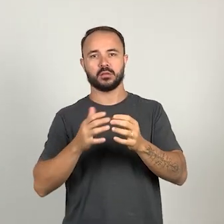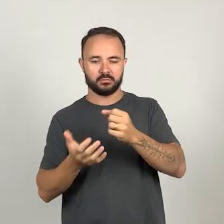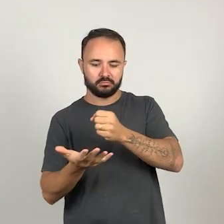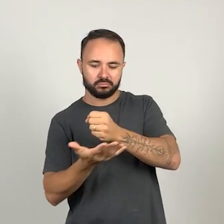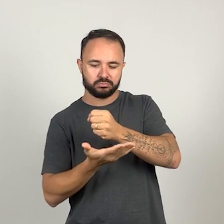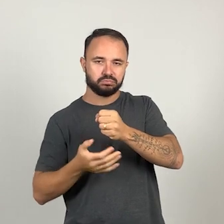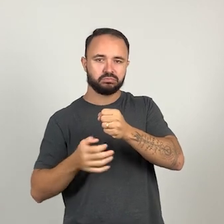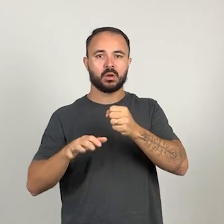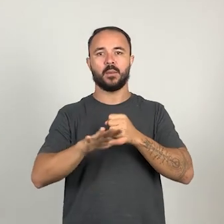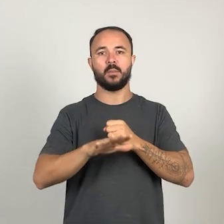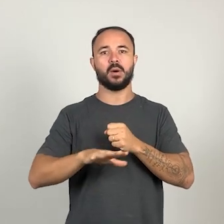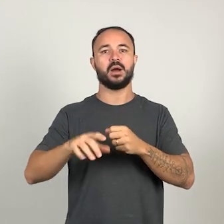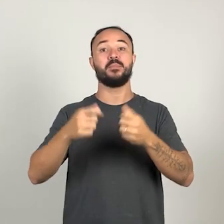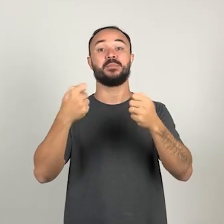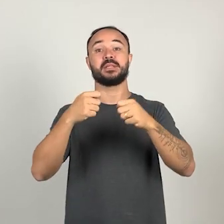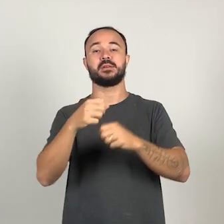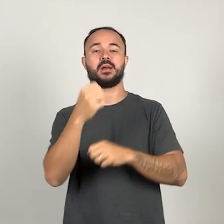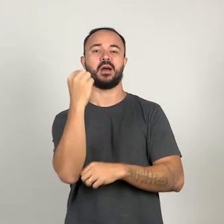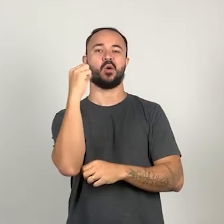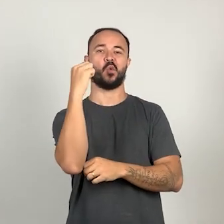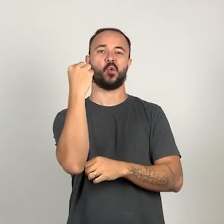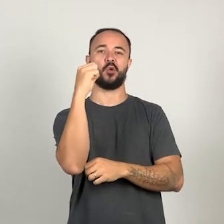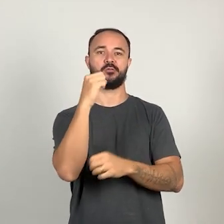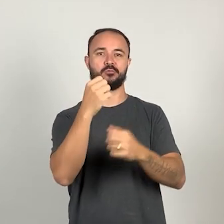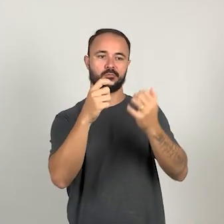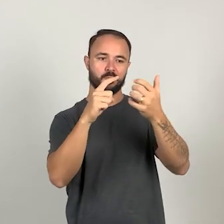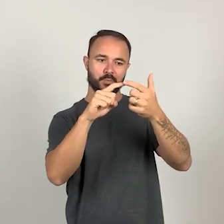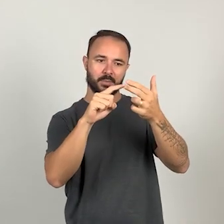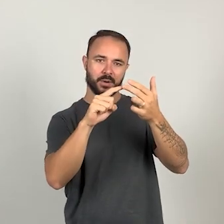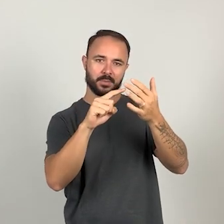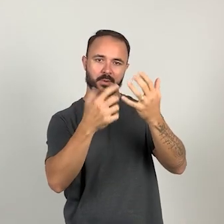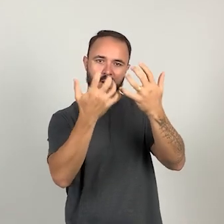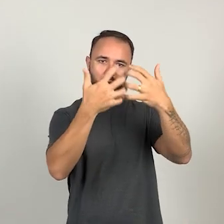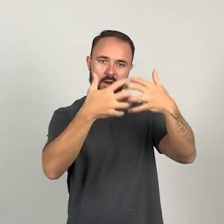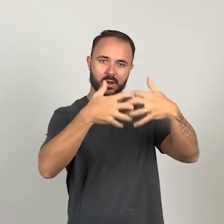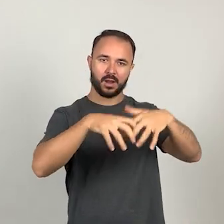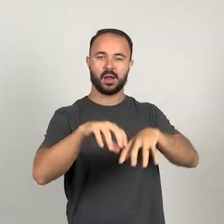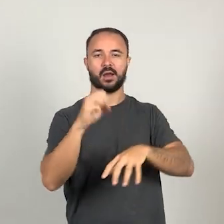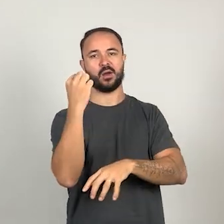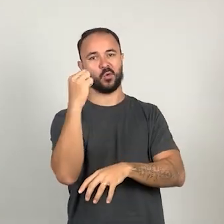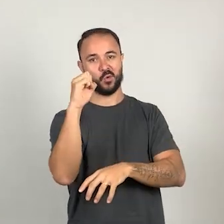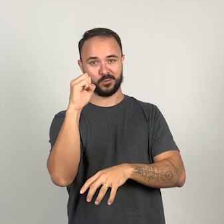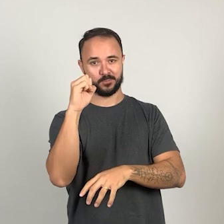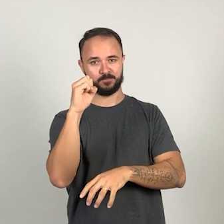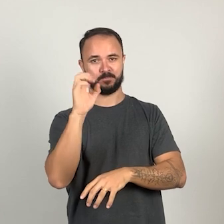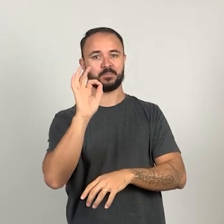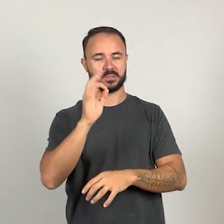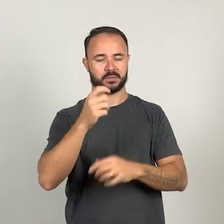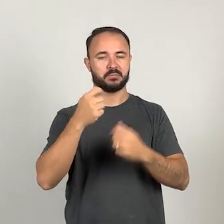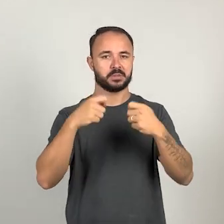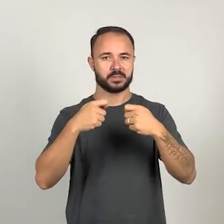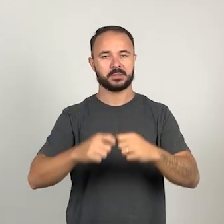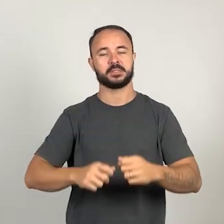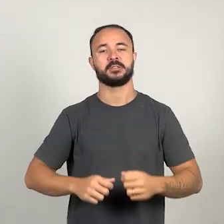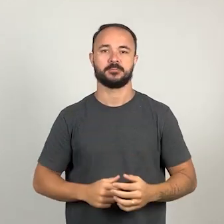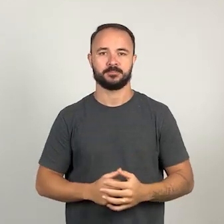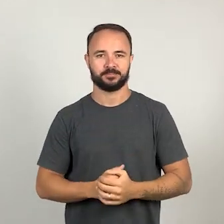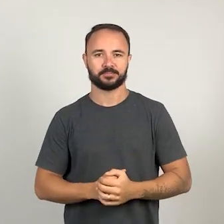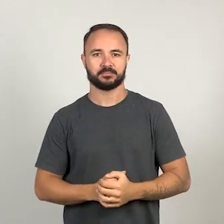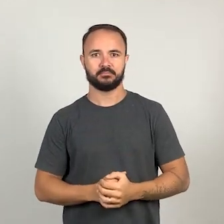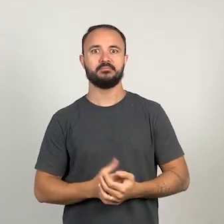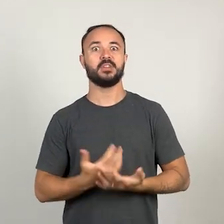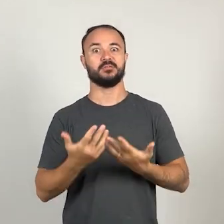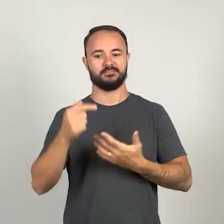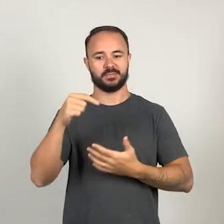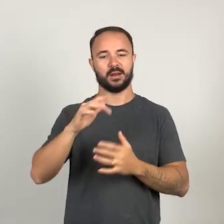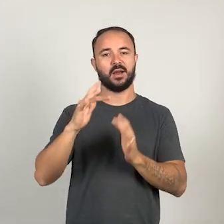tem que ser a engrenagem com 8 dentes, uma vez que é ela que vai acoplar na engrenagem de